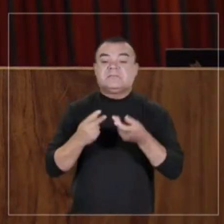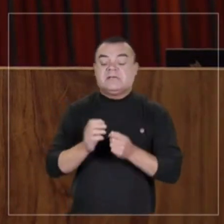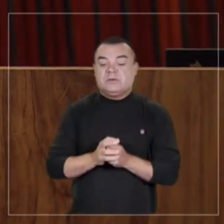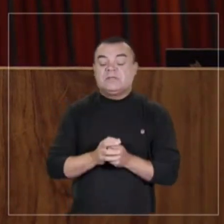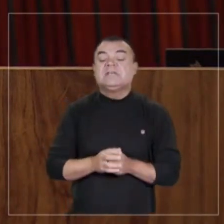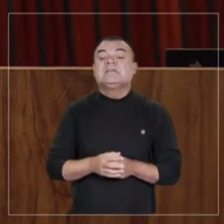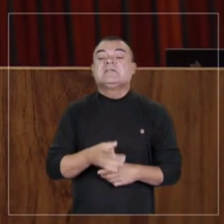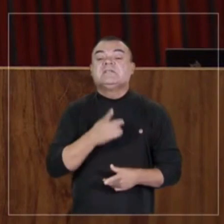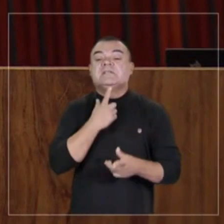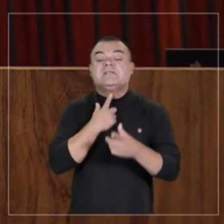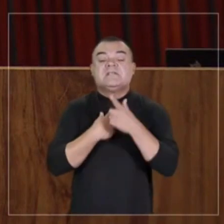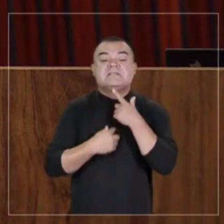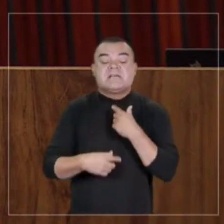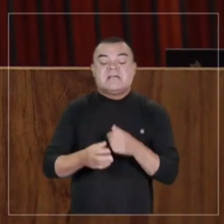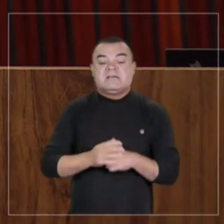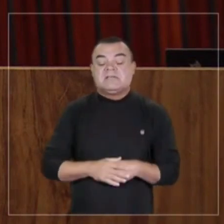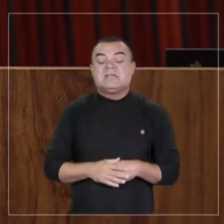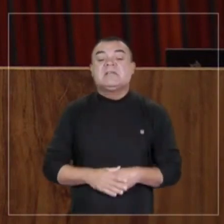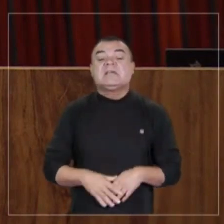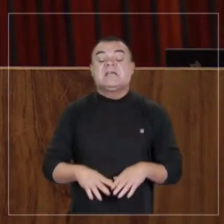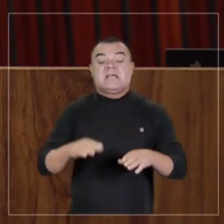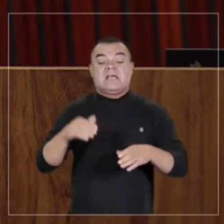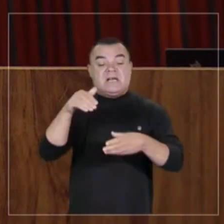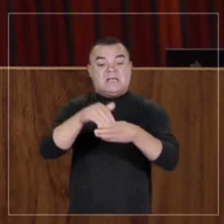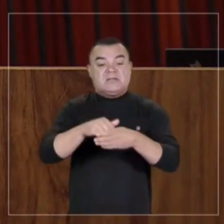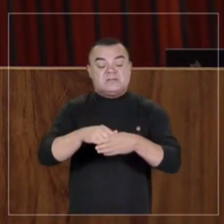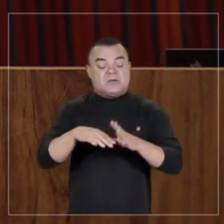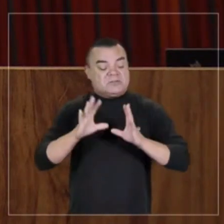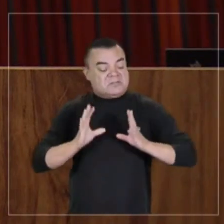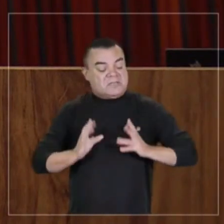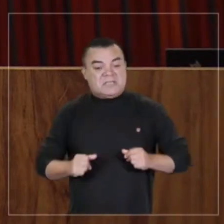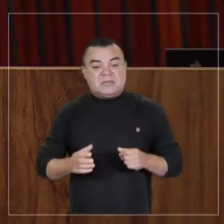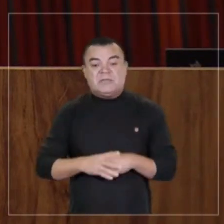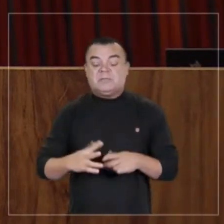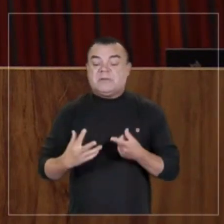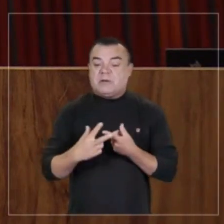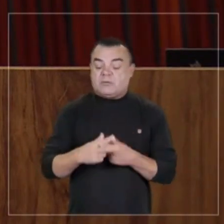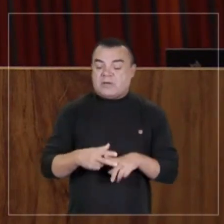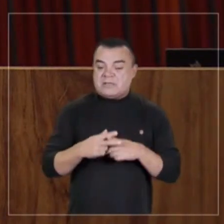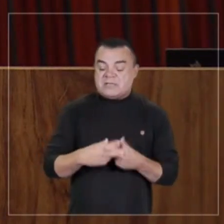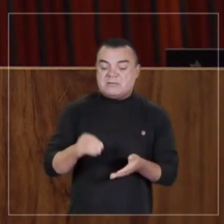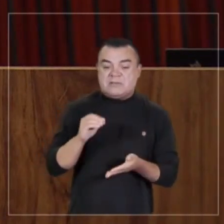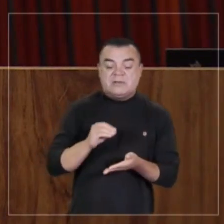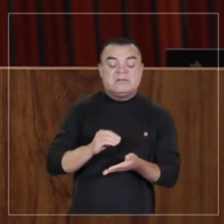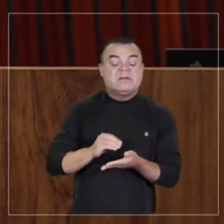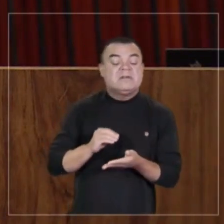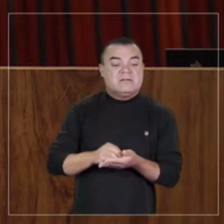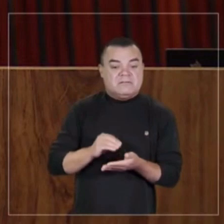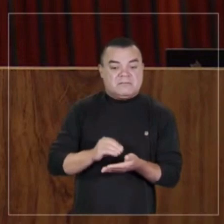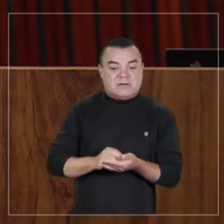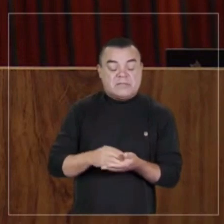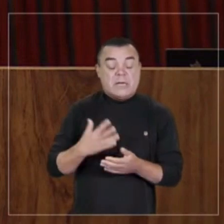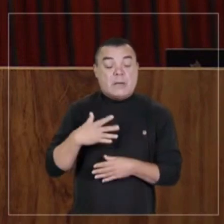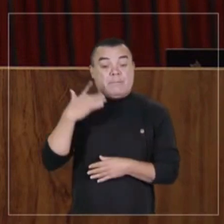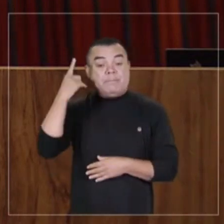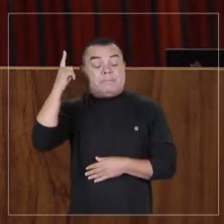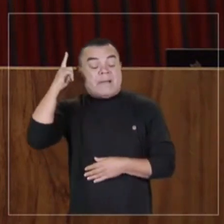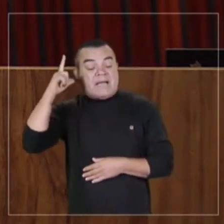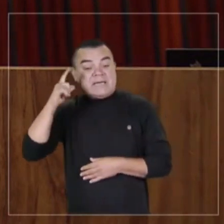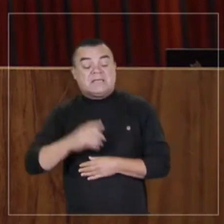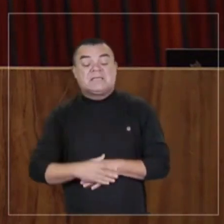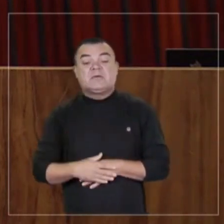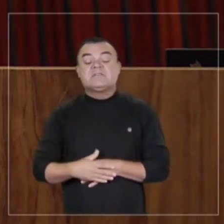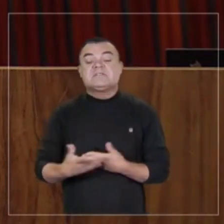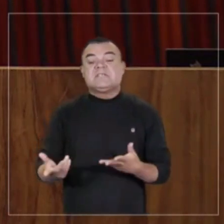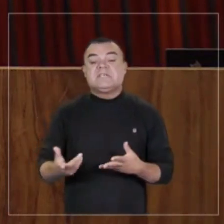seu desejo por eleições limpas e pela correção de falhas, para que o ganhador seja